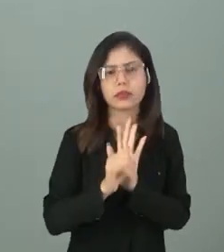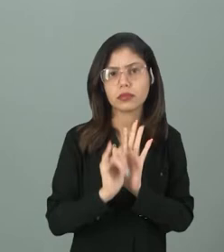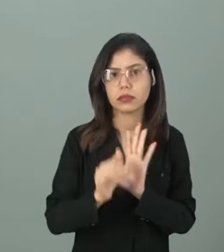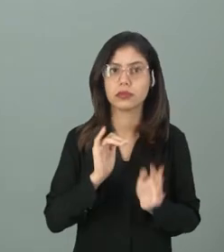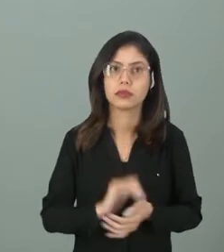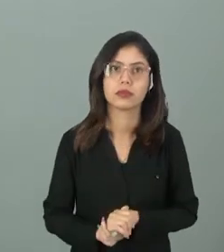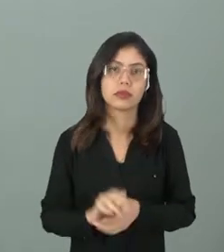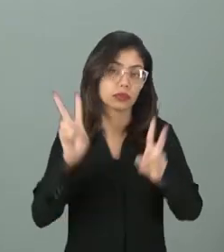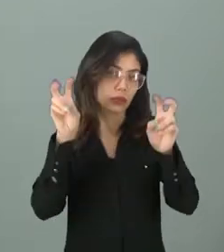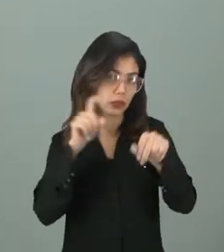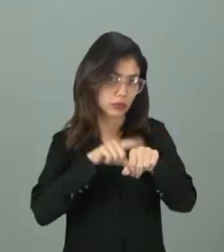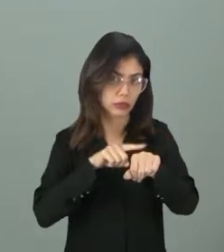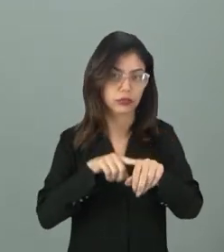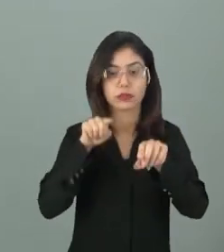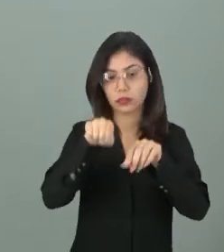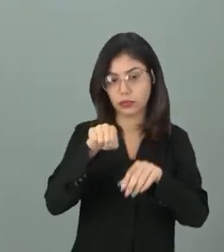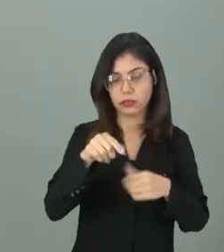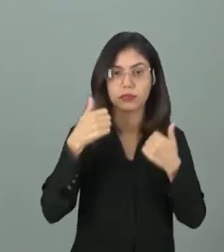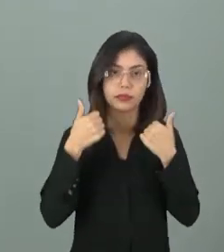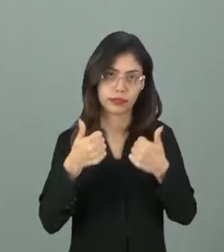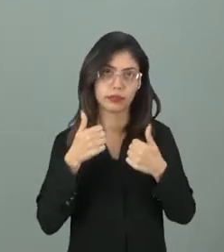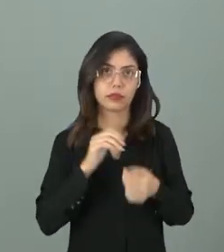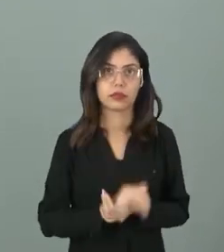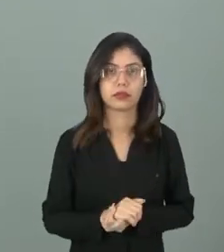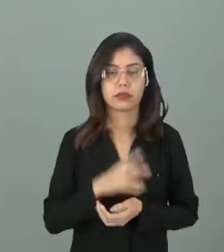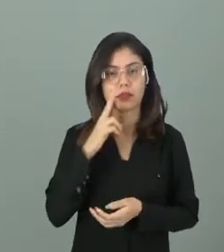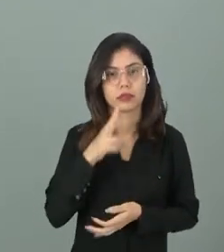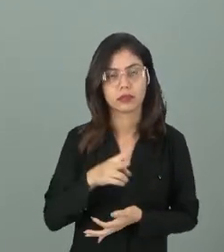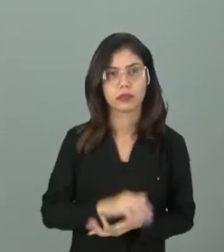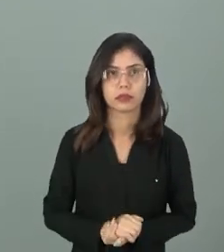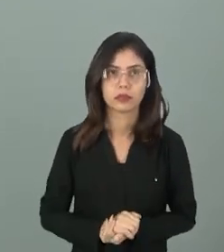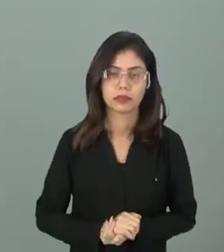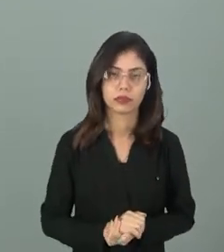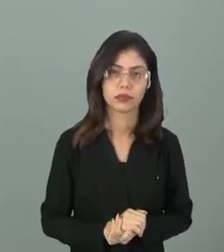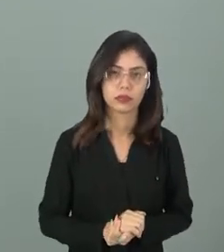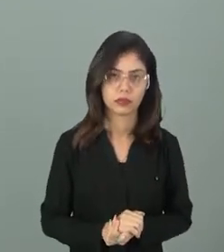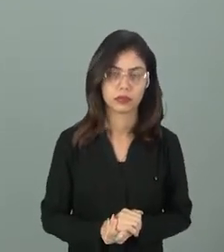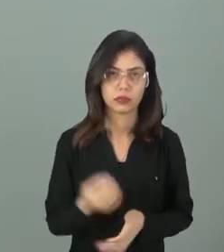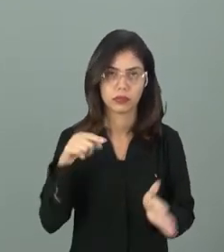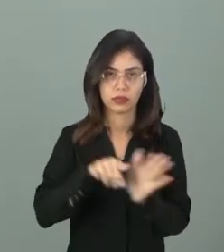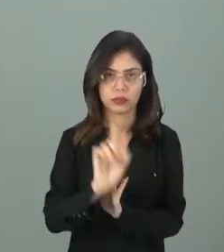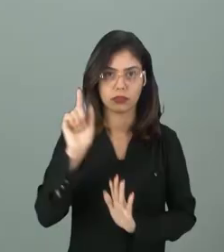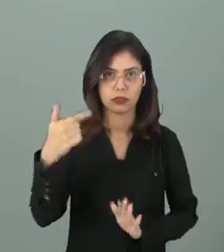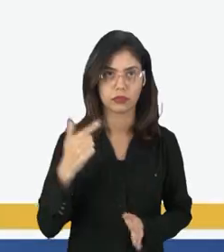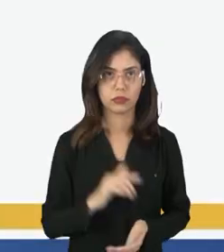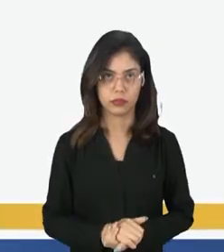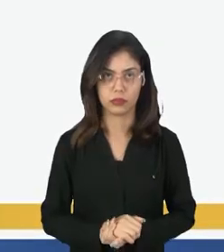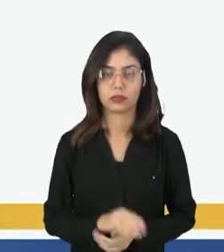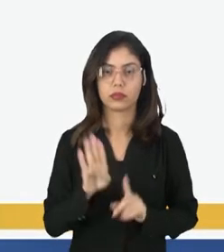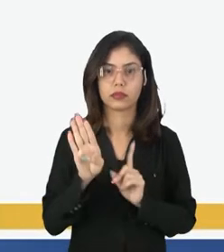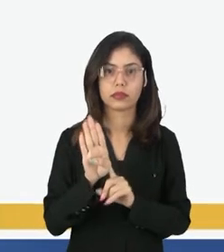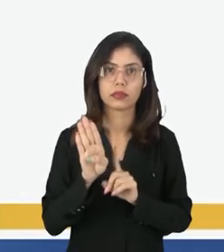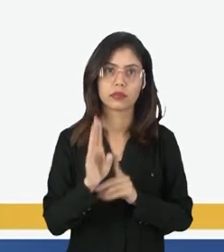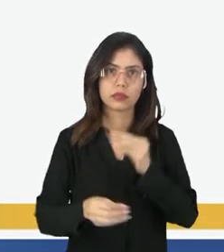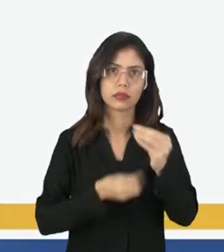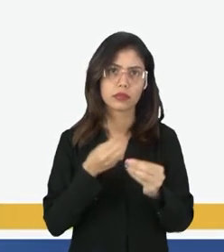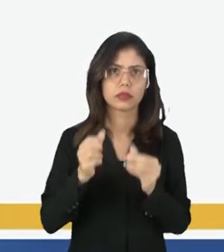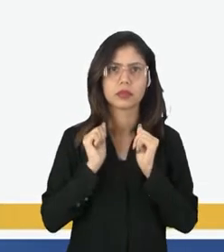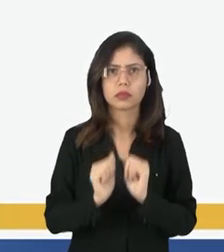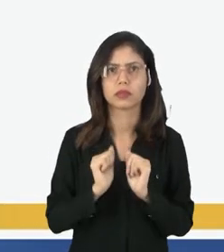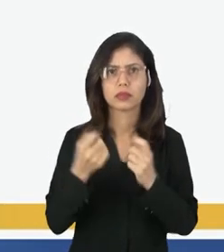no conto sobre a questão do tempo nesse conto aí como nós estamos vendo vamos lá continuar próxima questão meu